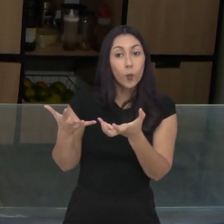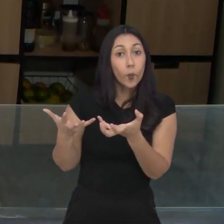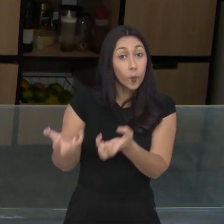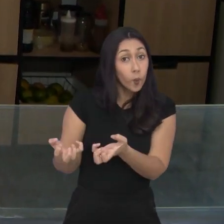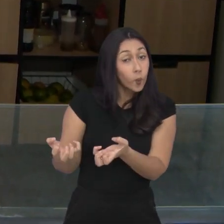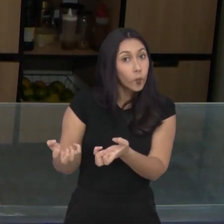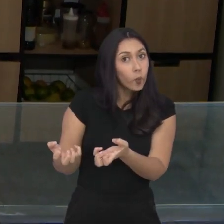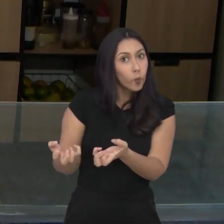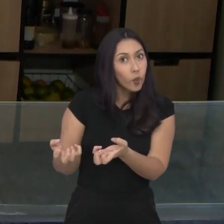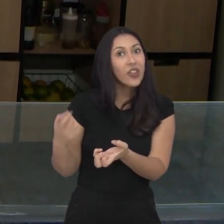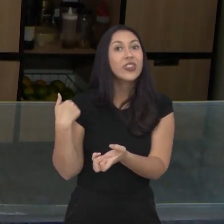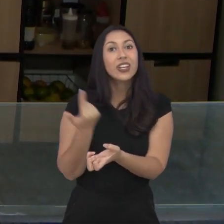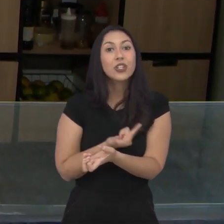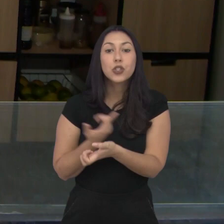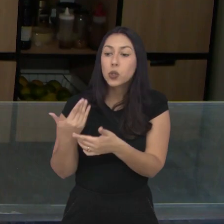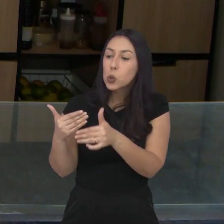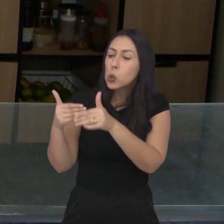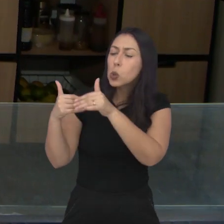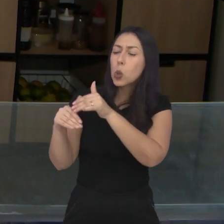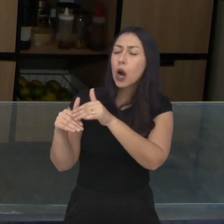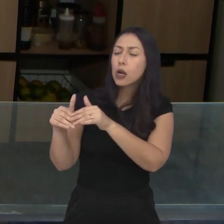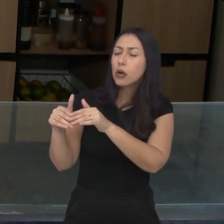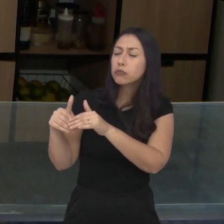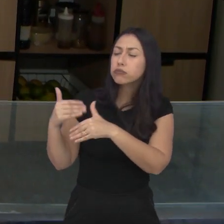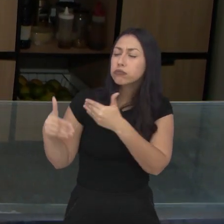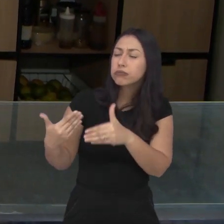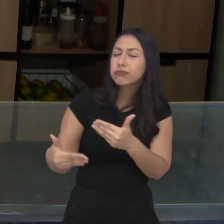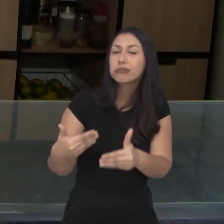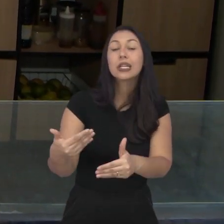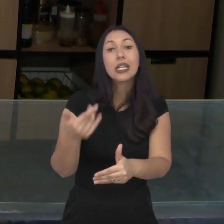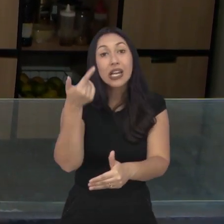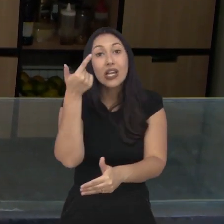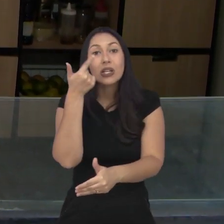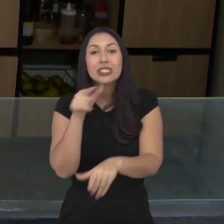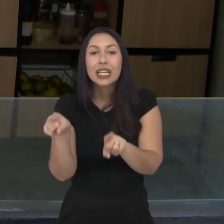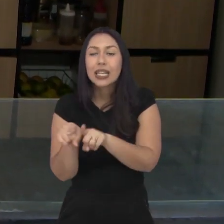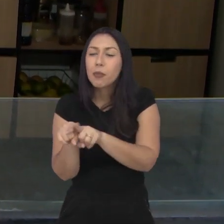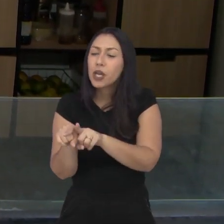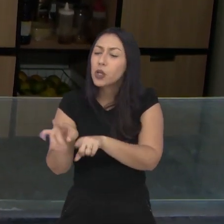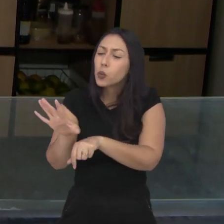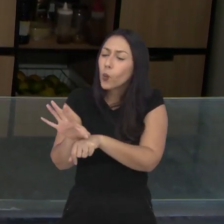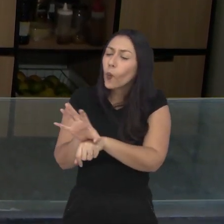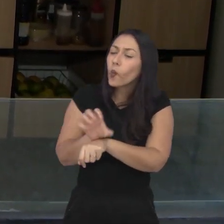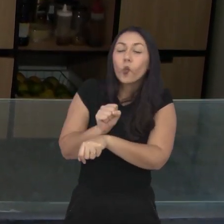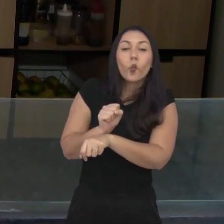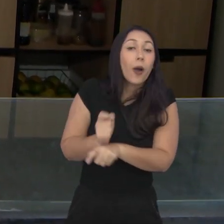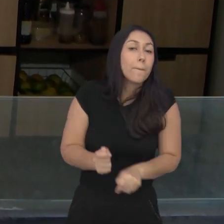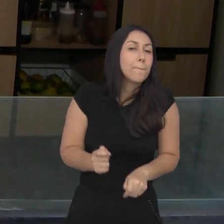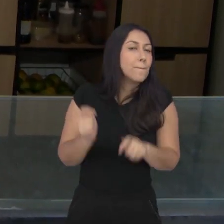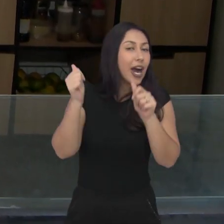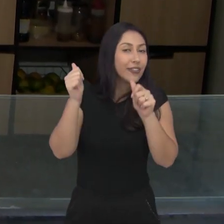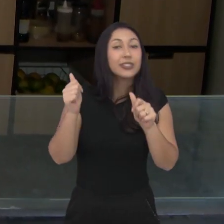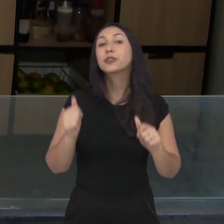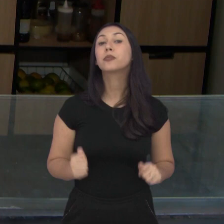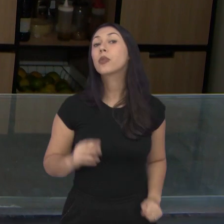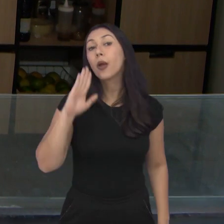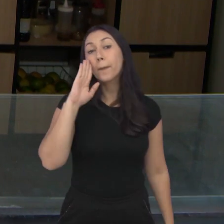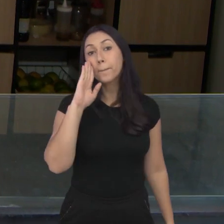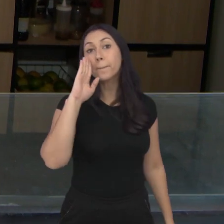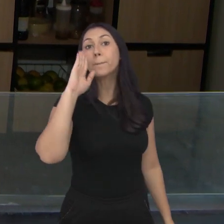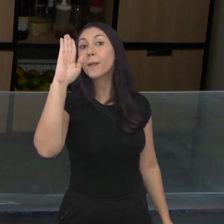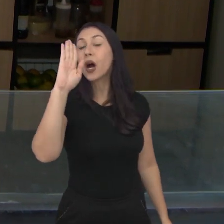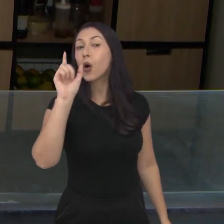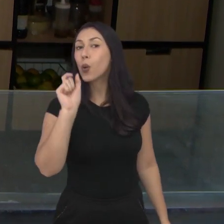estado desidratada, que é a forma que a gente conserva ela por um longo período e consegue extrair benefícios incríveis. O